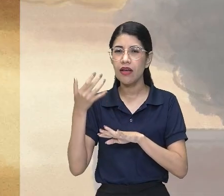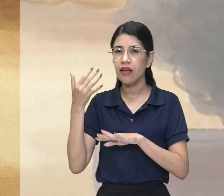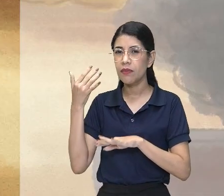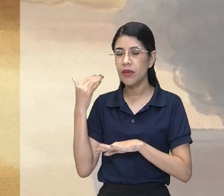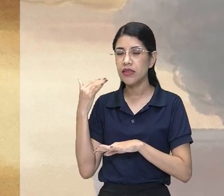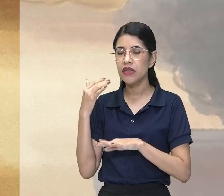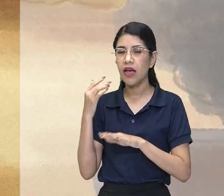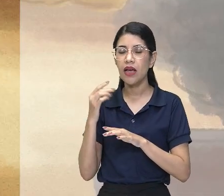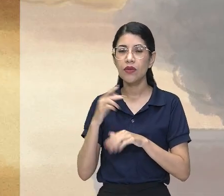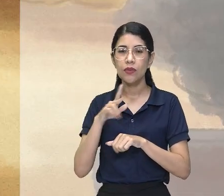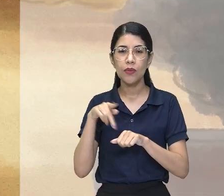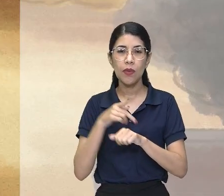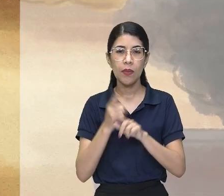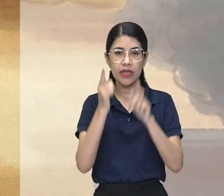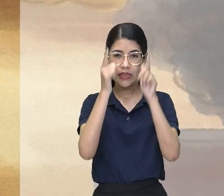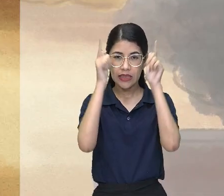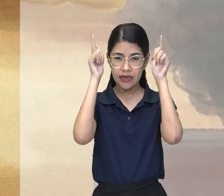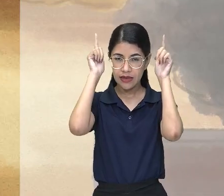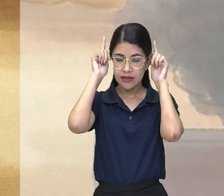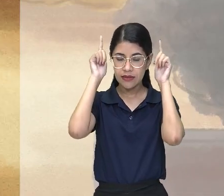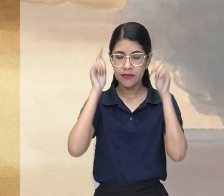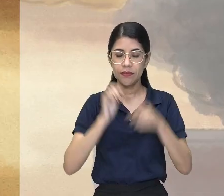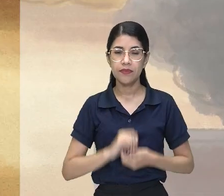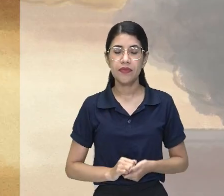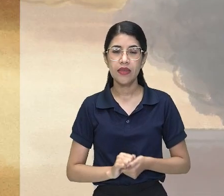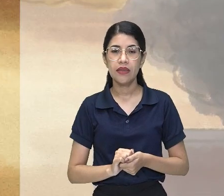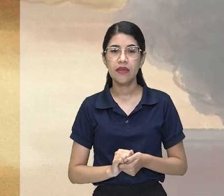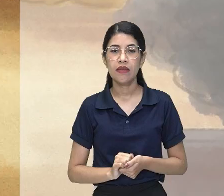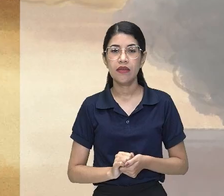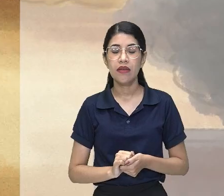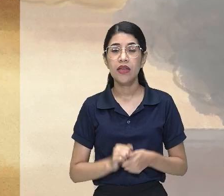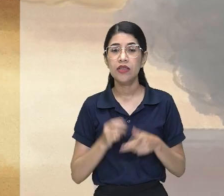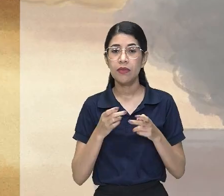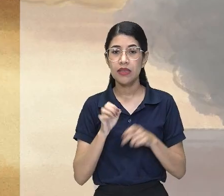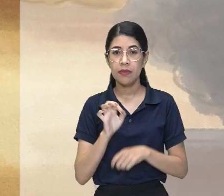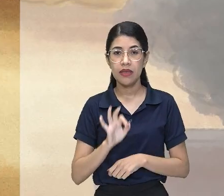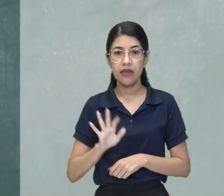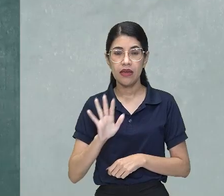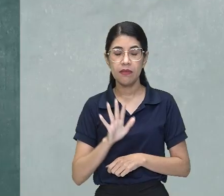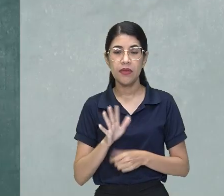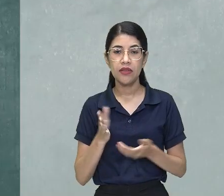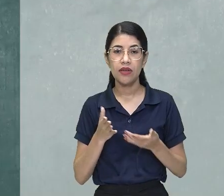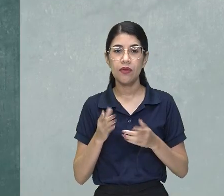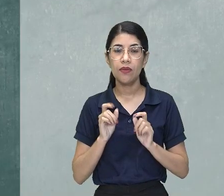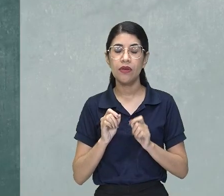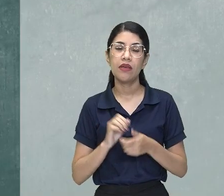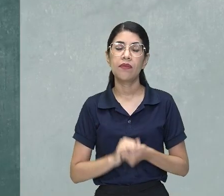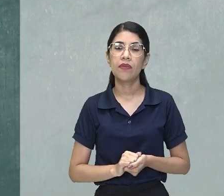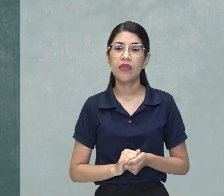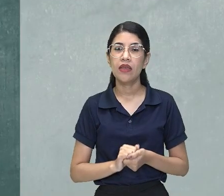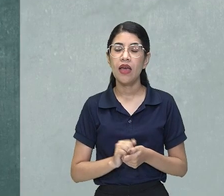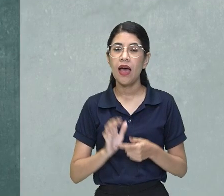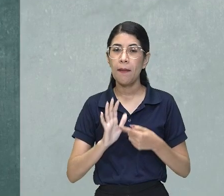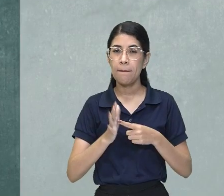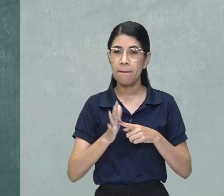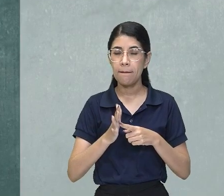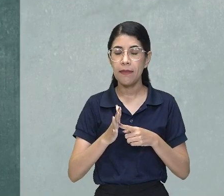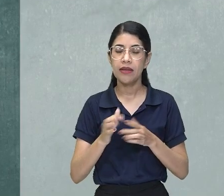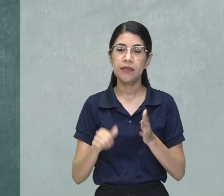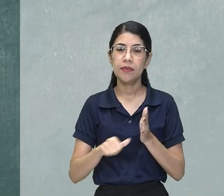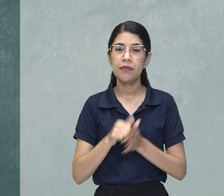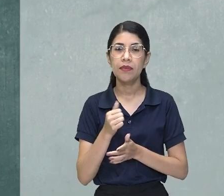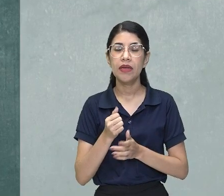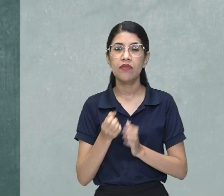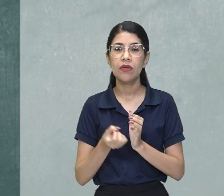na Grécia Antiga. Então, vamos observar na nossa animação que as primeiras máquinas térmicas, ela era chamada